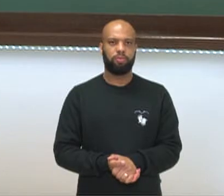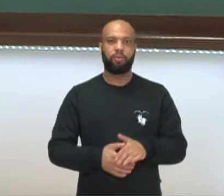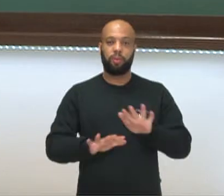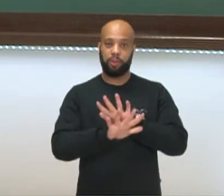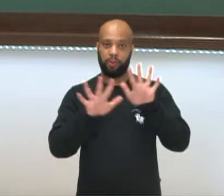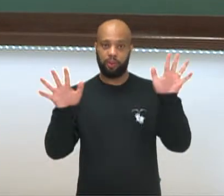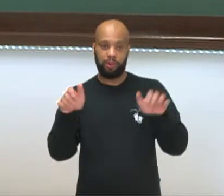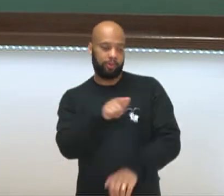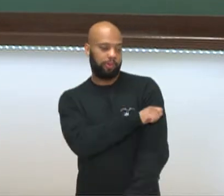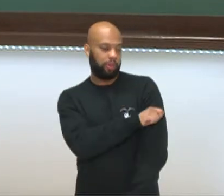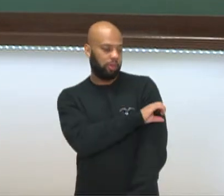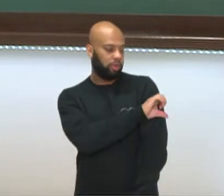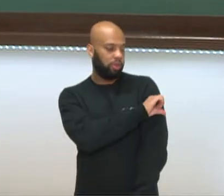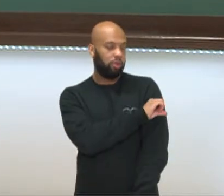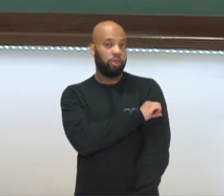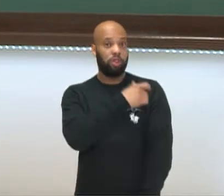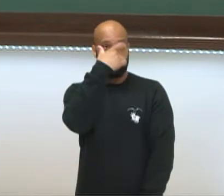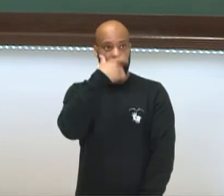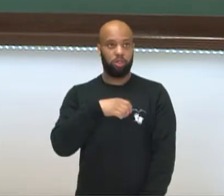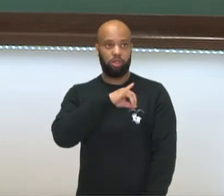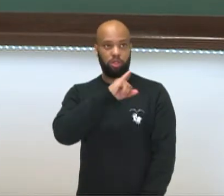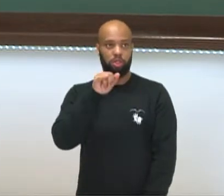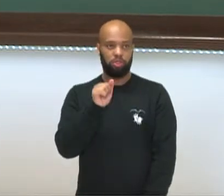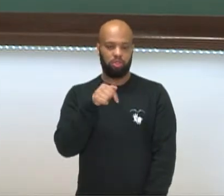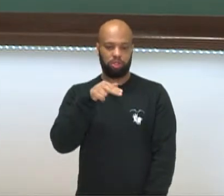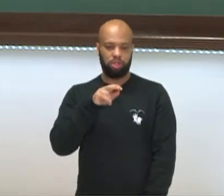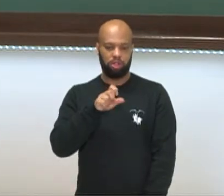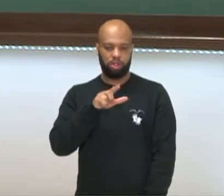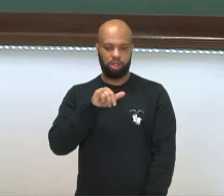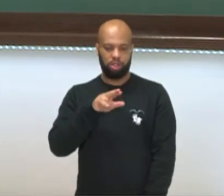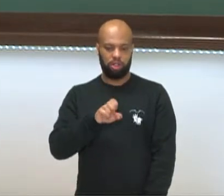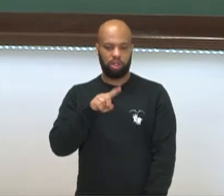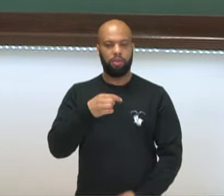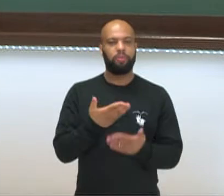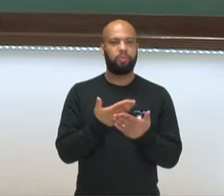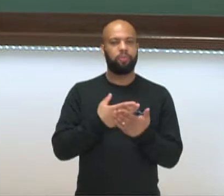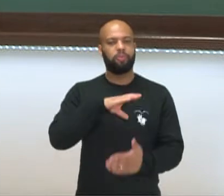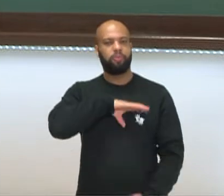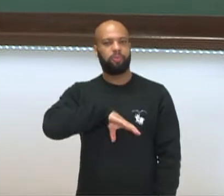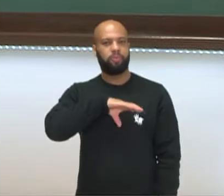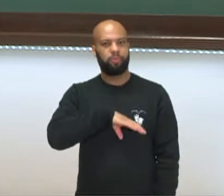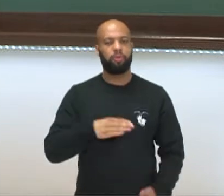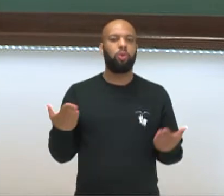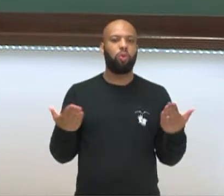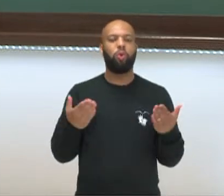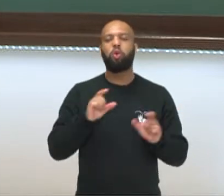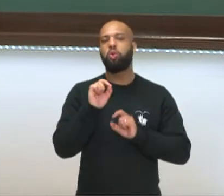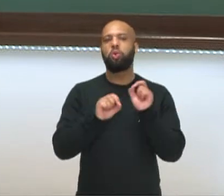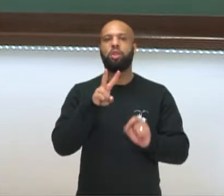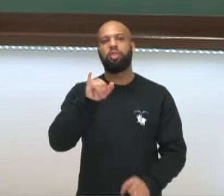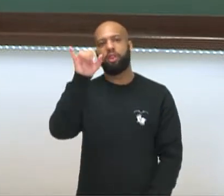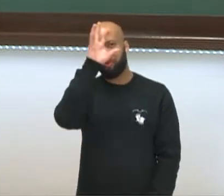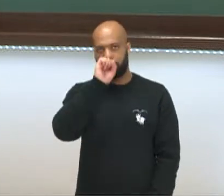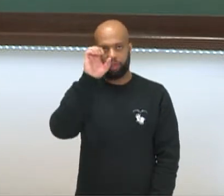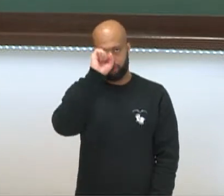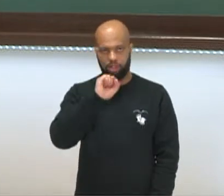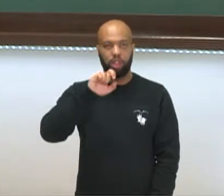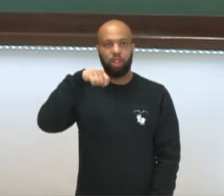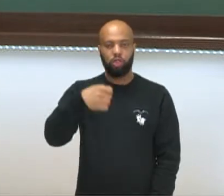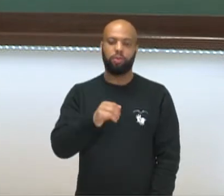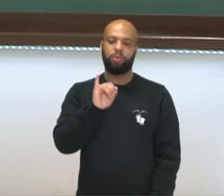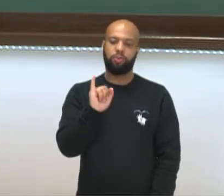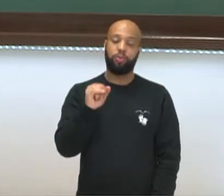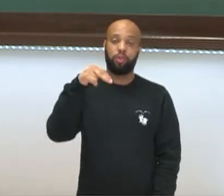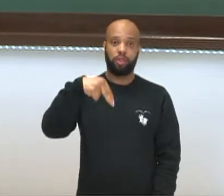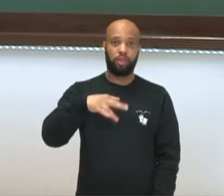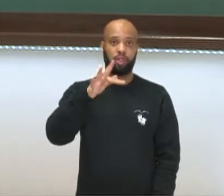Olá, alunos do 9º ano, eu sou a professora Jaqueline, essa é a nossa aula de língua portuguesa. Na aula de hoje vamos falar a respeito do